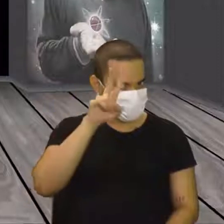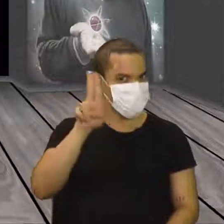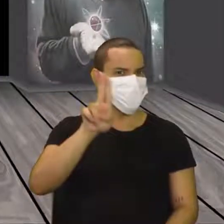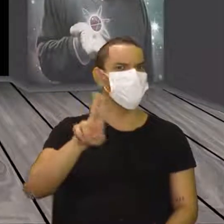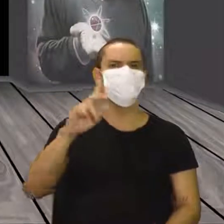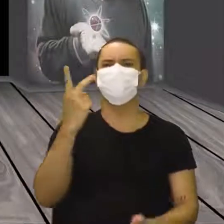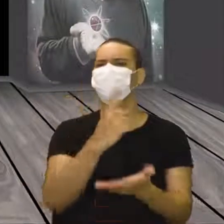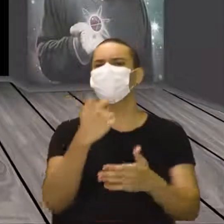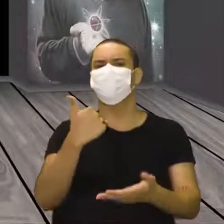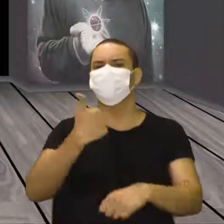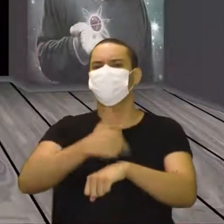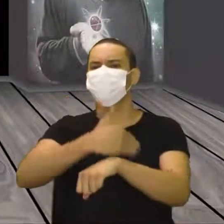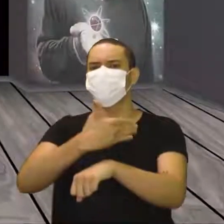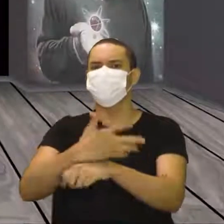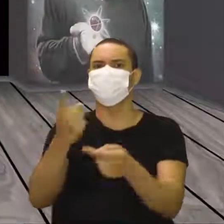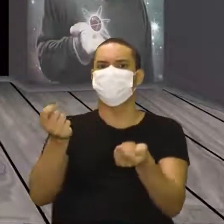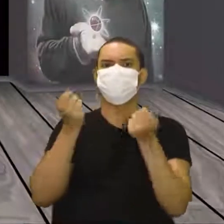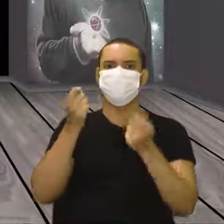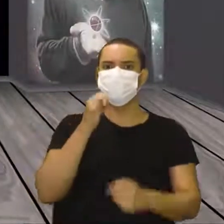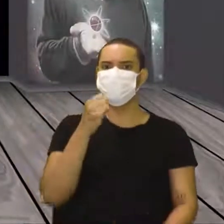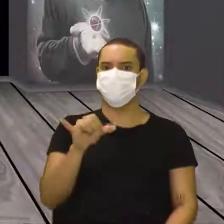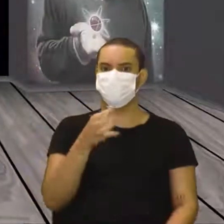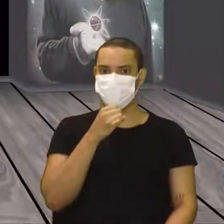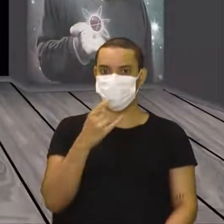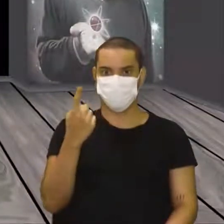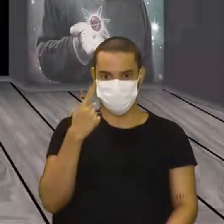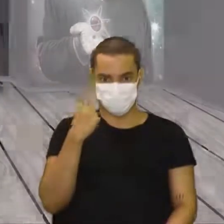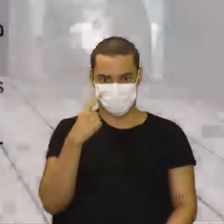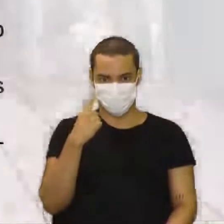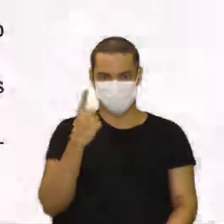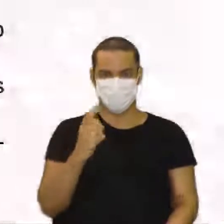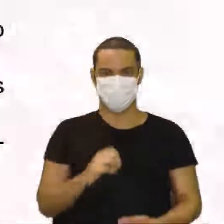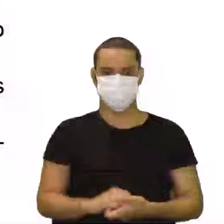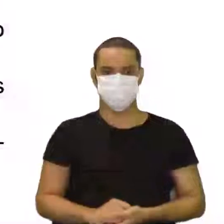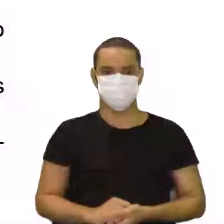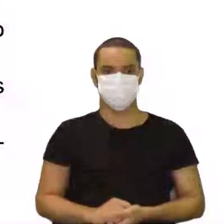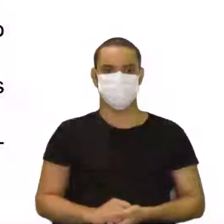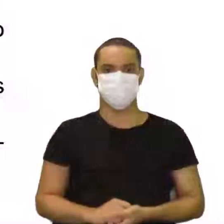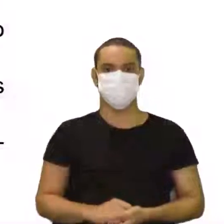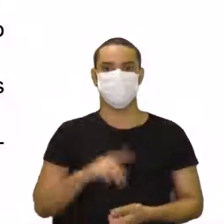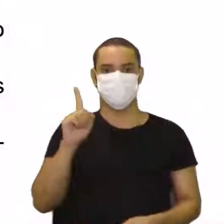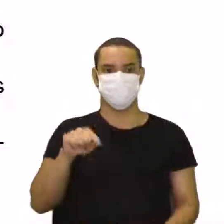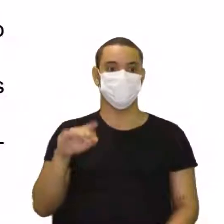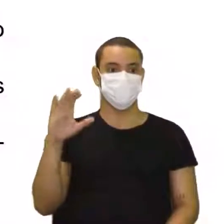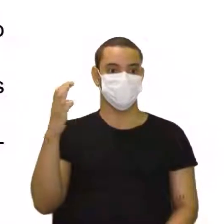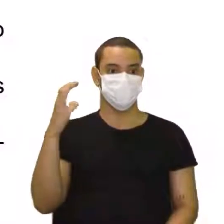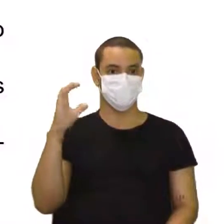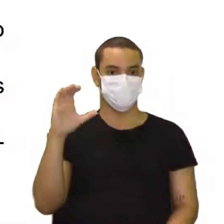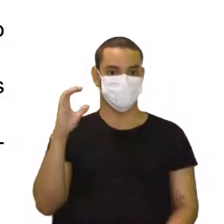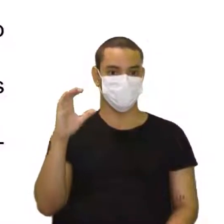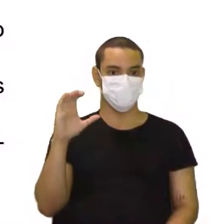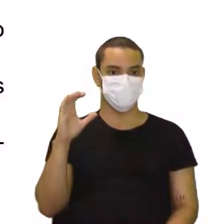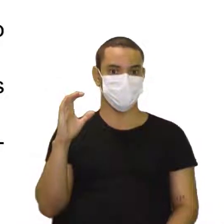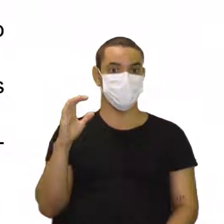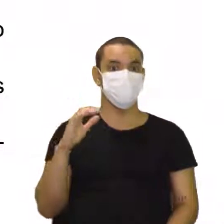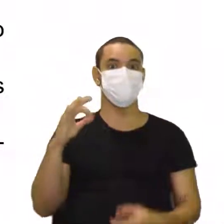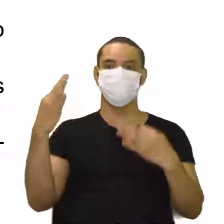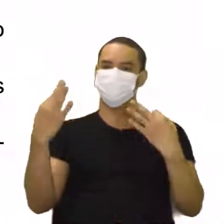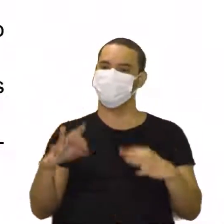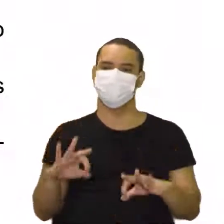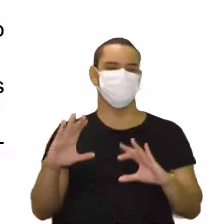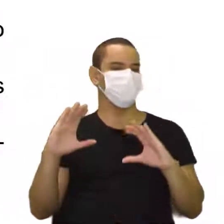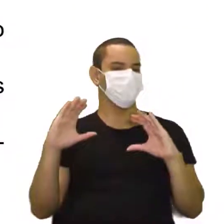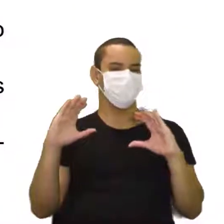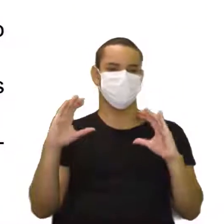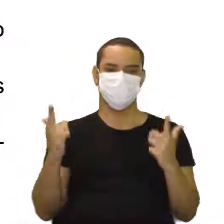a dia para economizar energia. Então, vamos ver quem foi? Então, o cientista, com certeza, né,